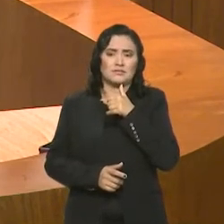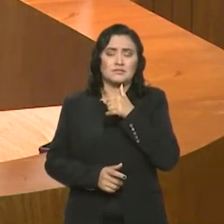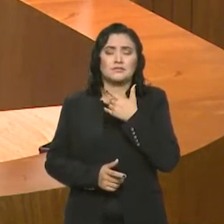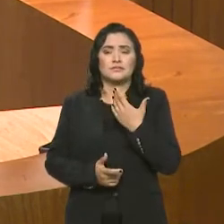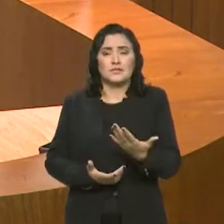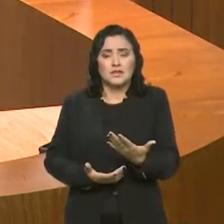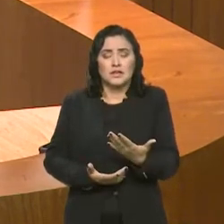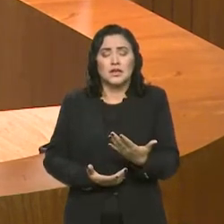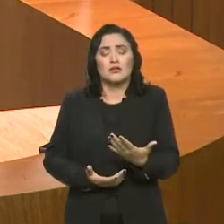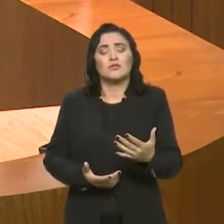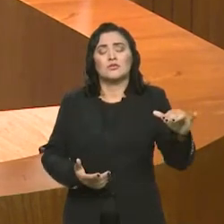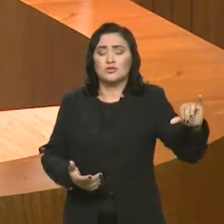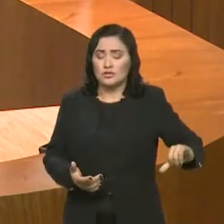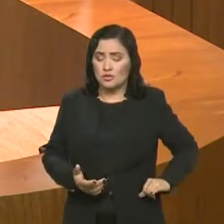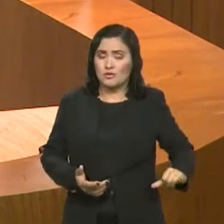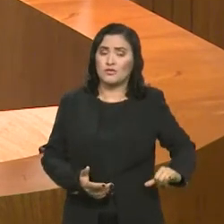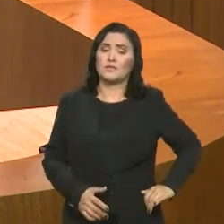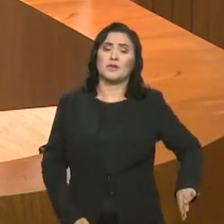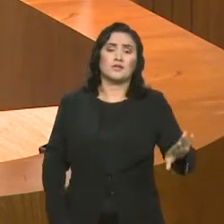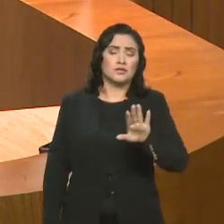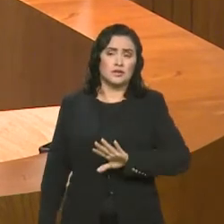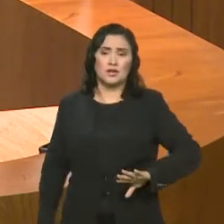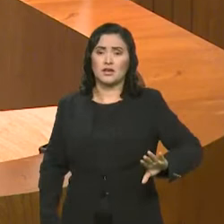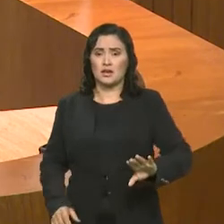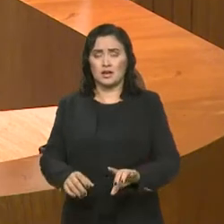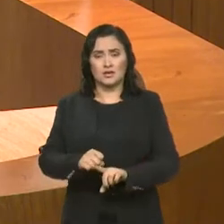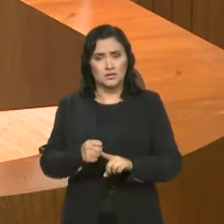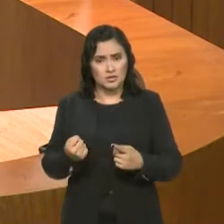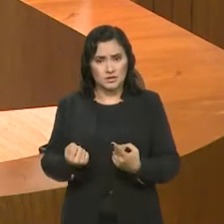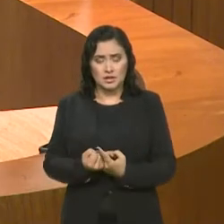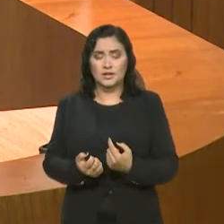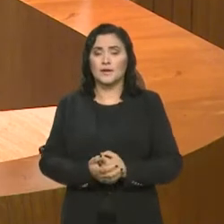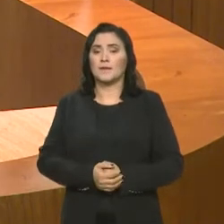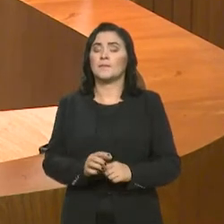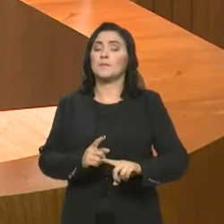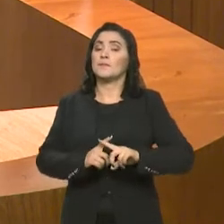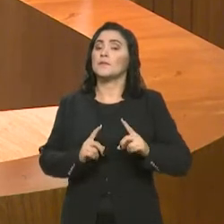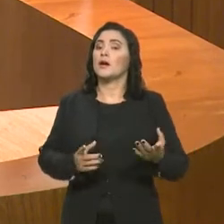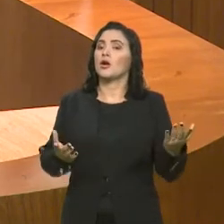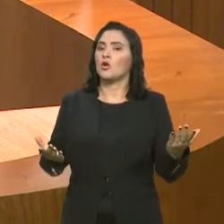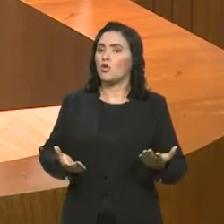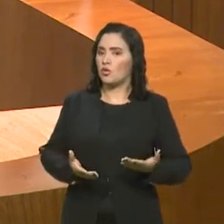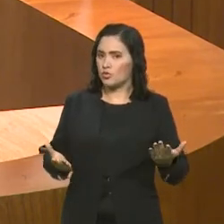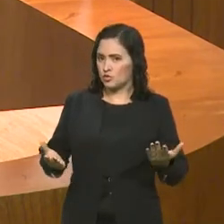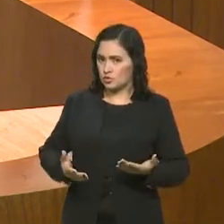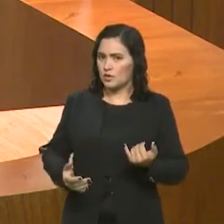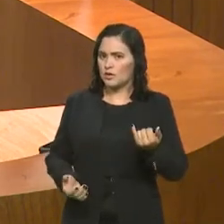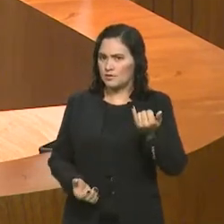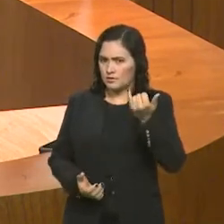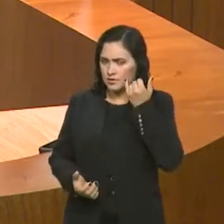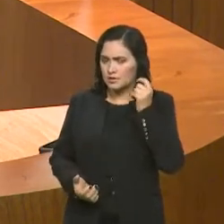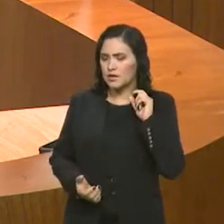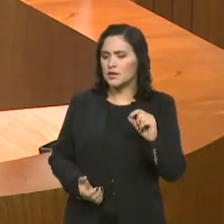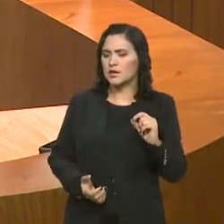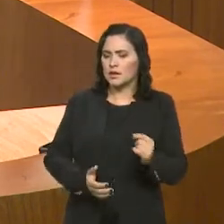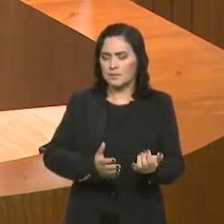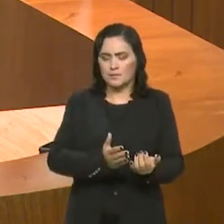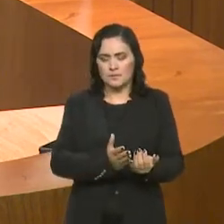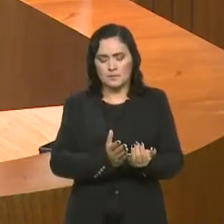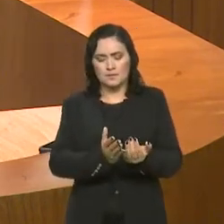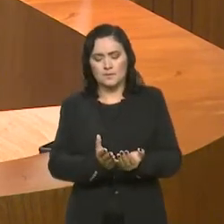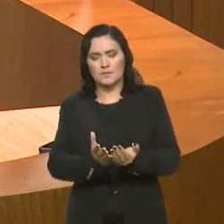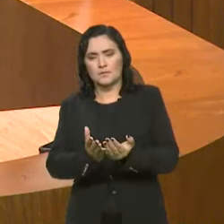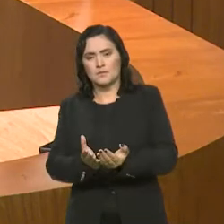nossa sociedade. Mas tivemos a notícia hoje que a embarcação que veio, deputado Edson, você também